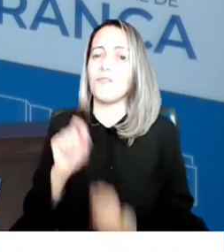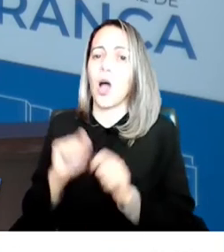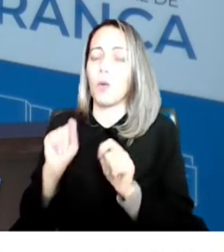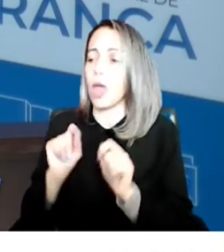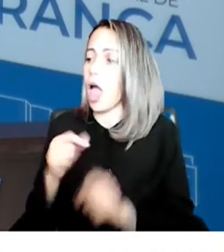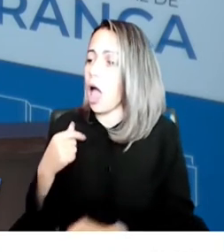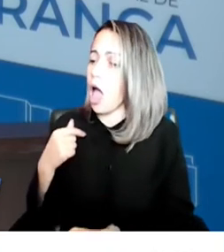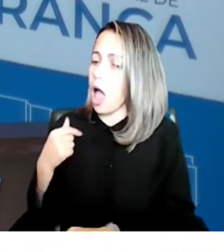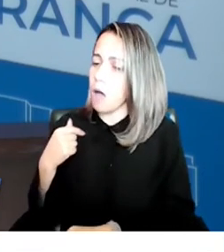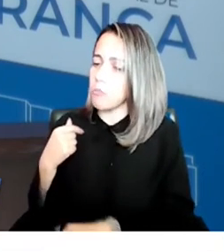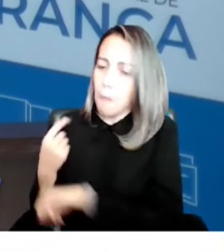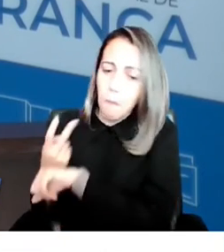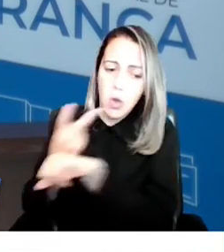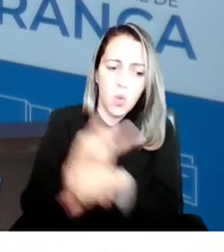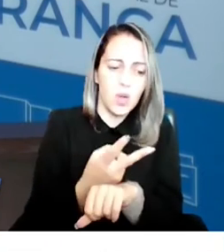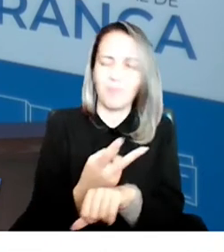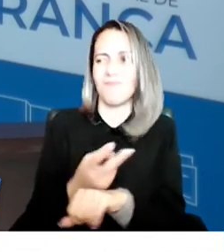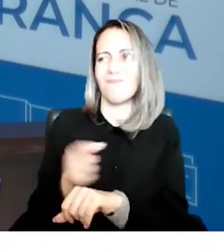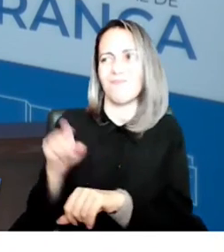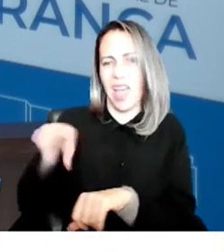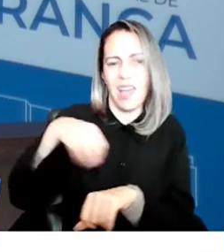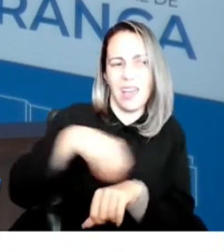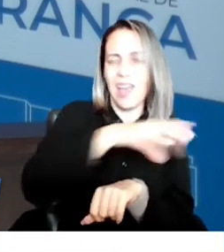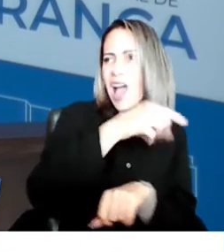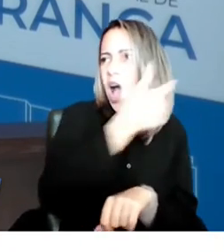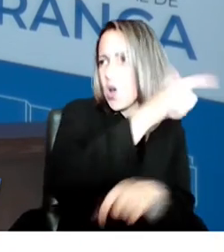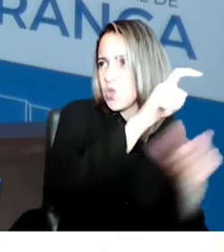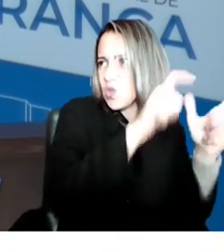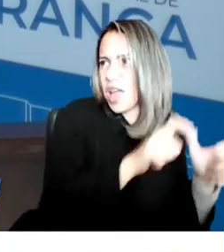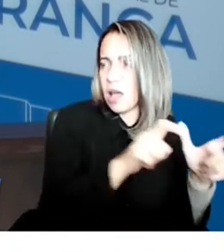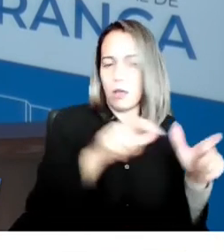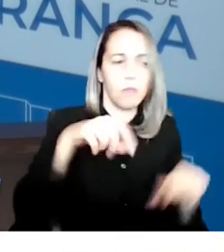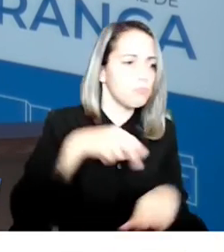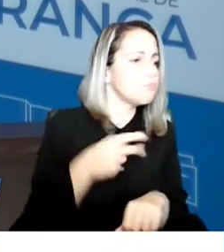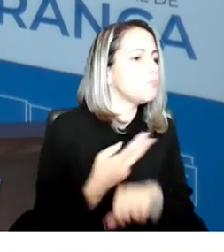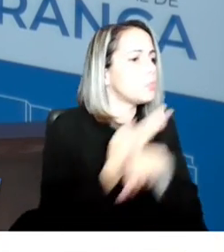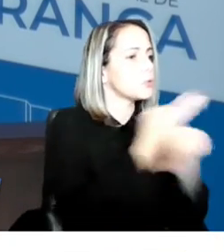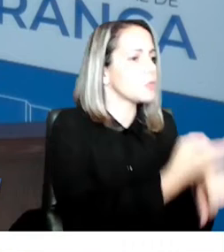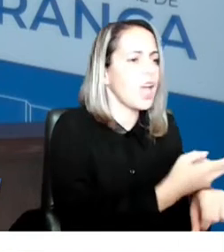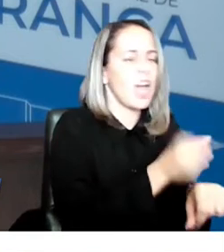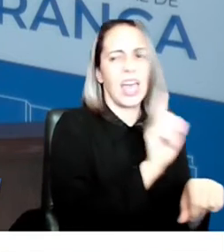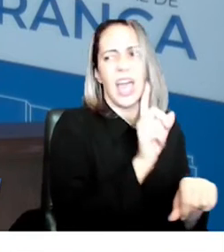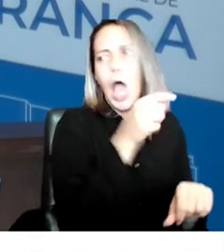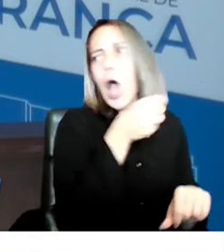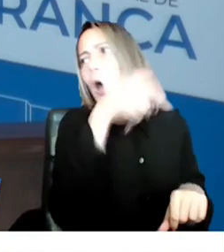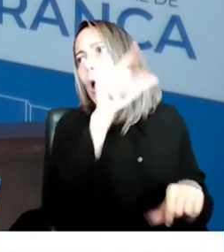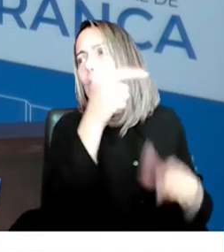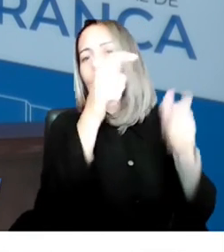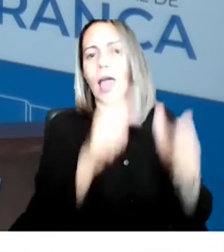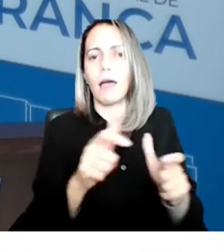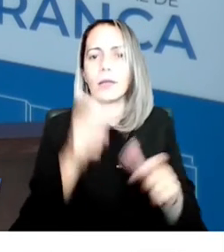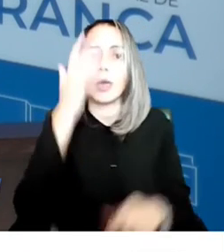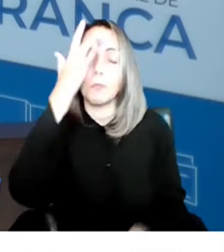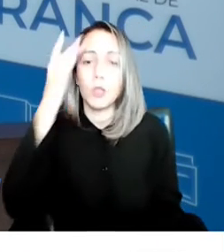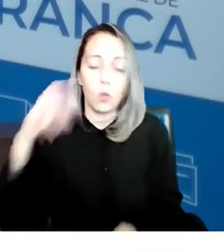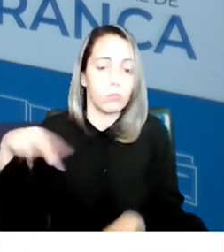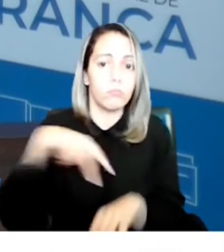próprias instituições, muitas vezes, não sabem para onde encaminhar.